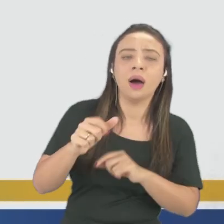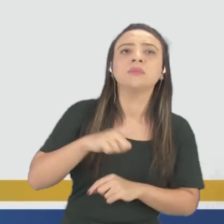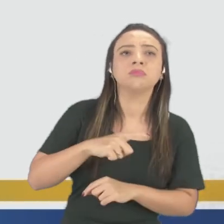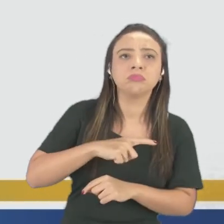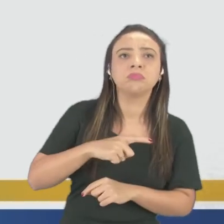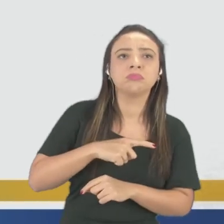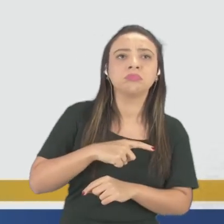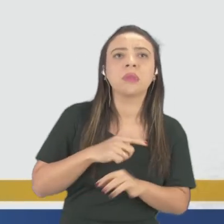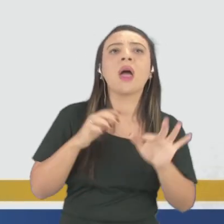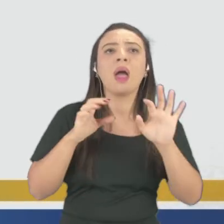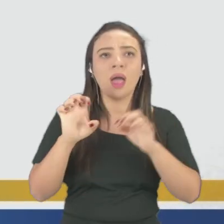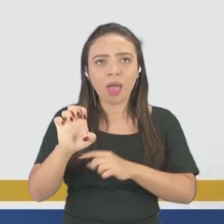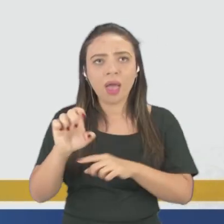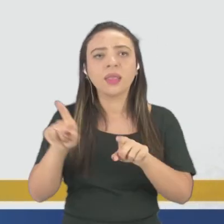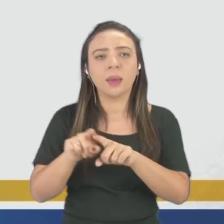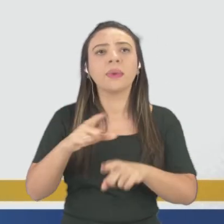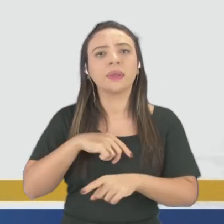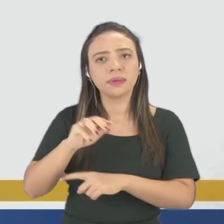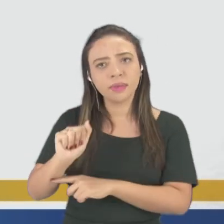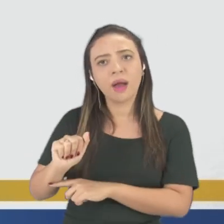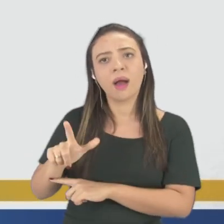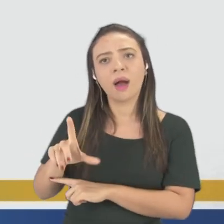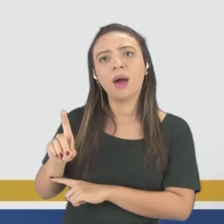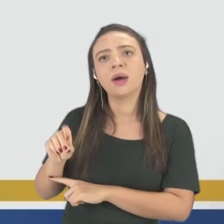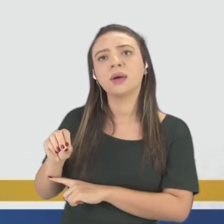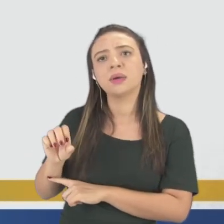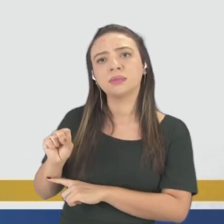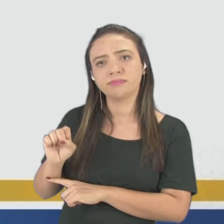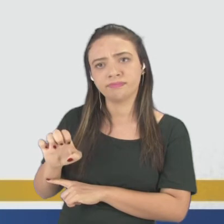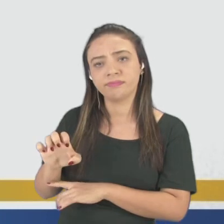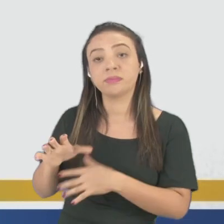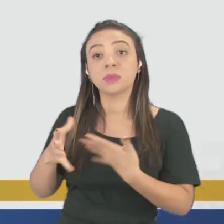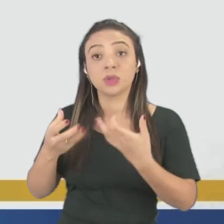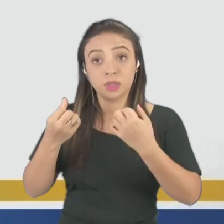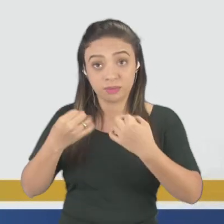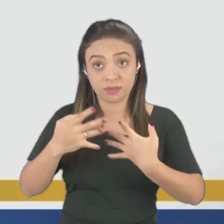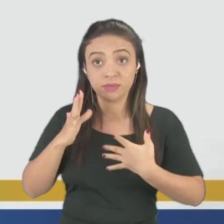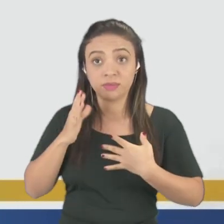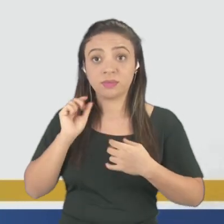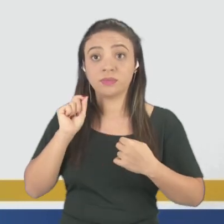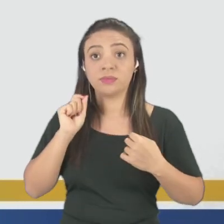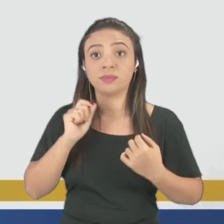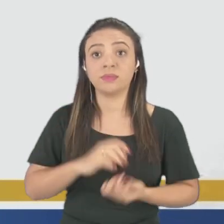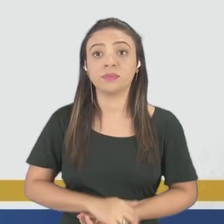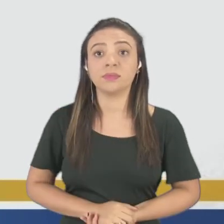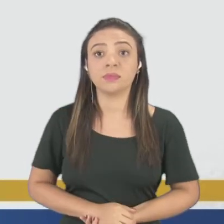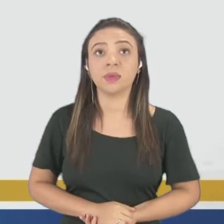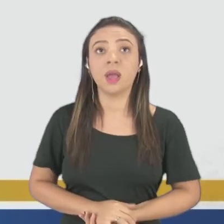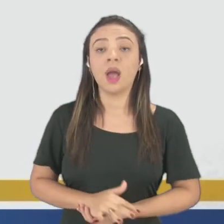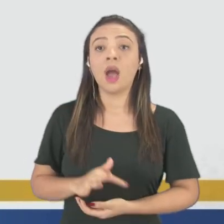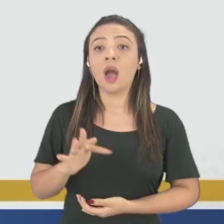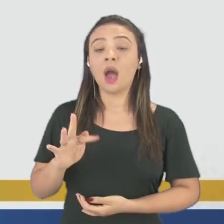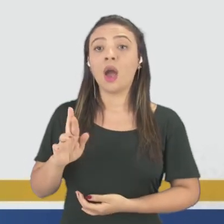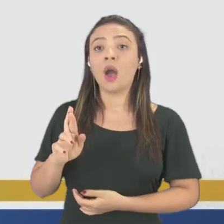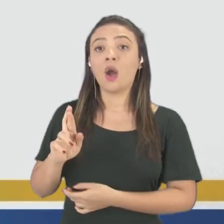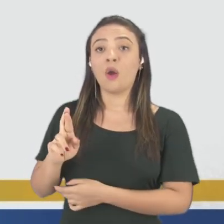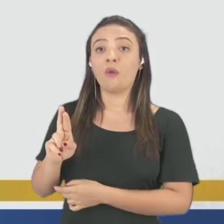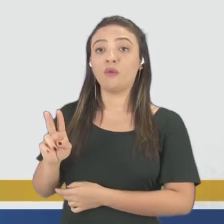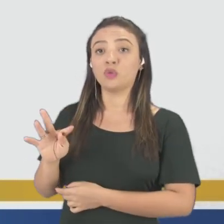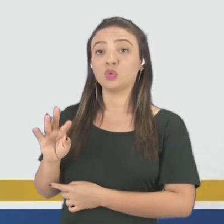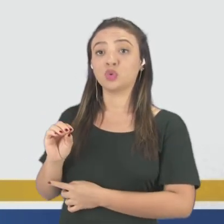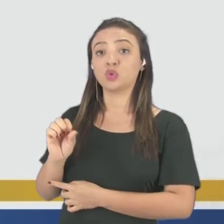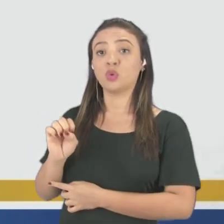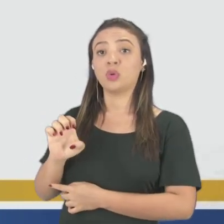tem o dose letra e tem aldoses beleza só que eu falei para vocês que a frutose é uma